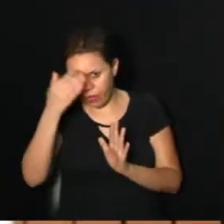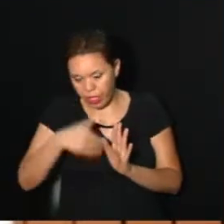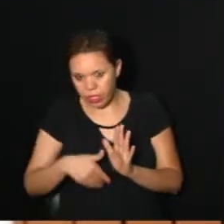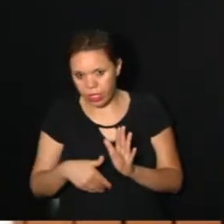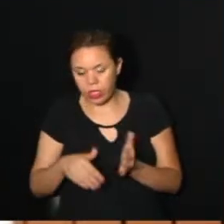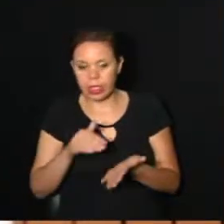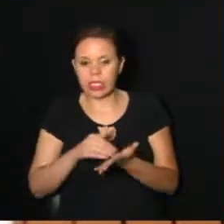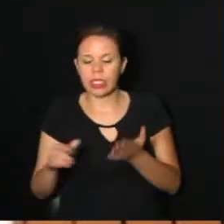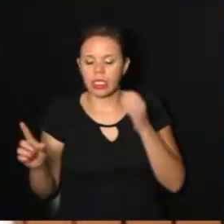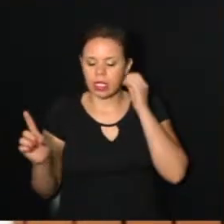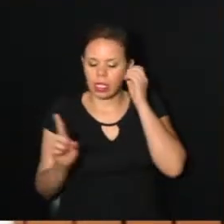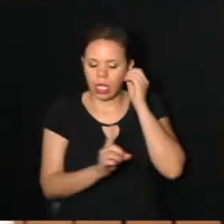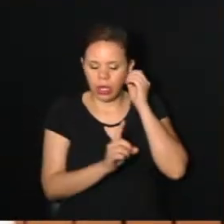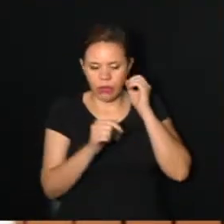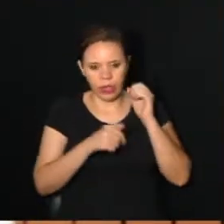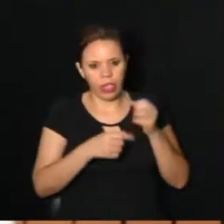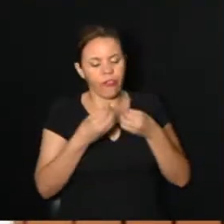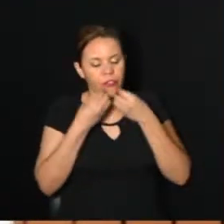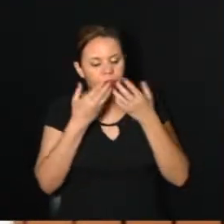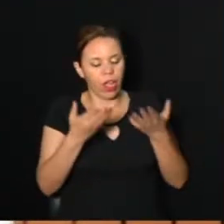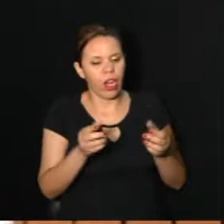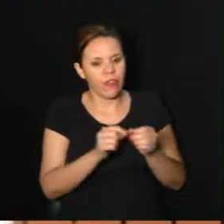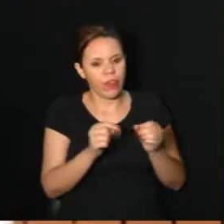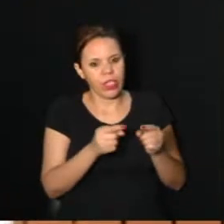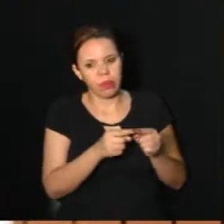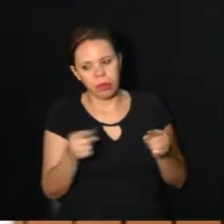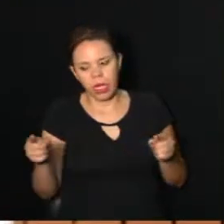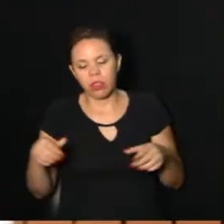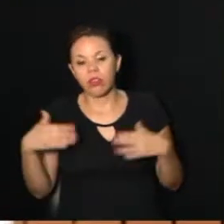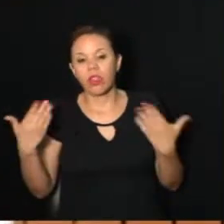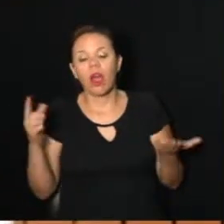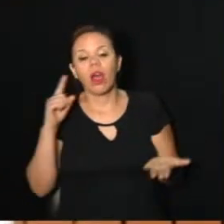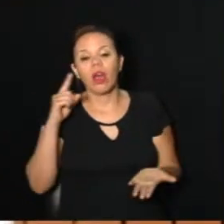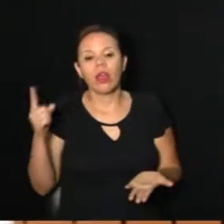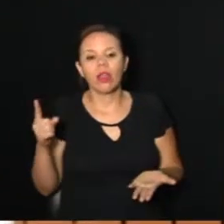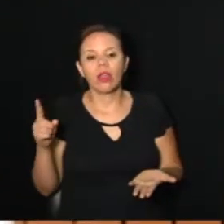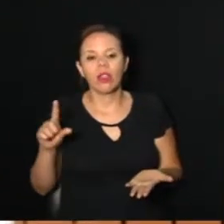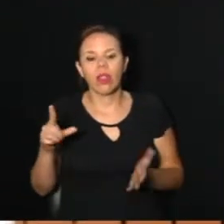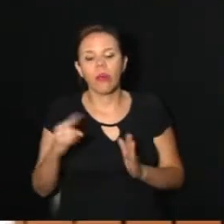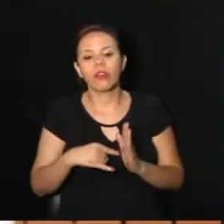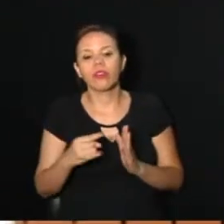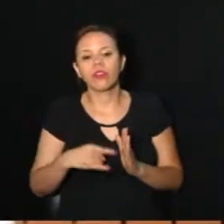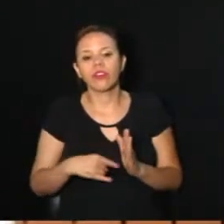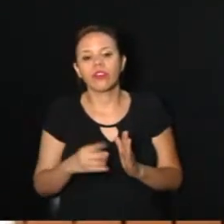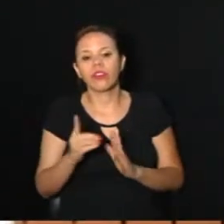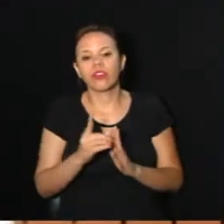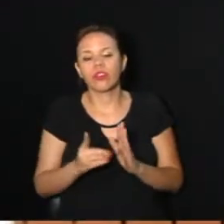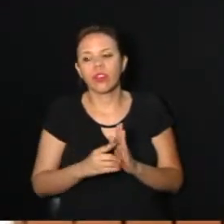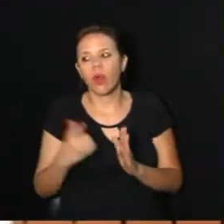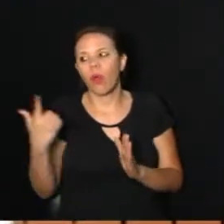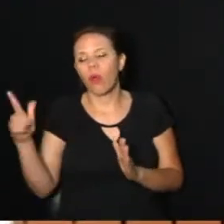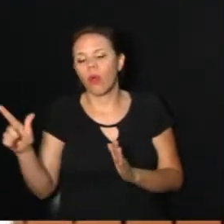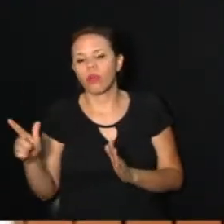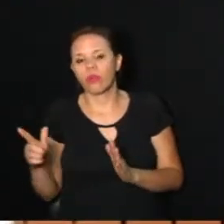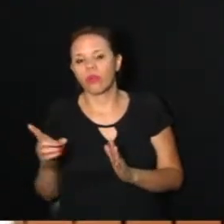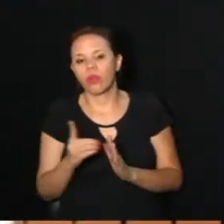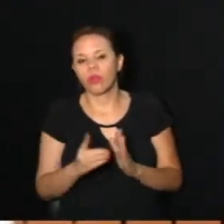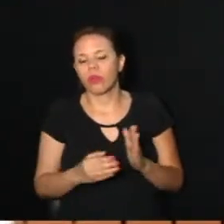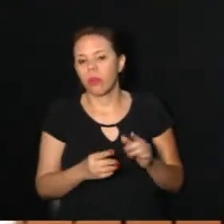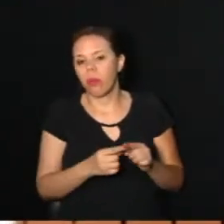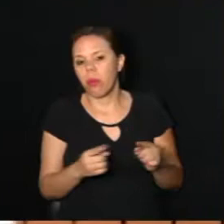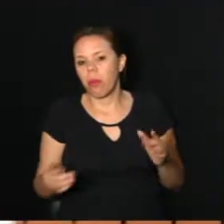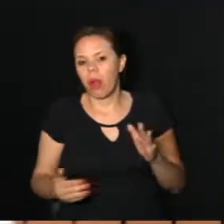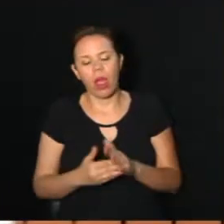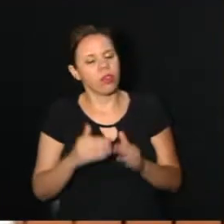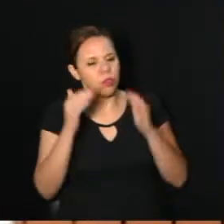veio aqui, falou que ia fazer no prazo tal, ou então no documento, no decreto tem o prazo tal, e não